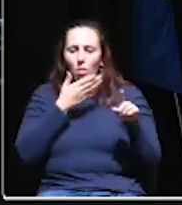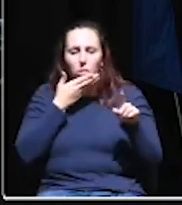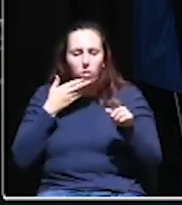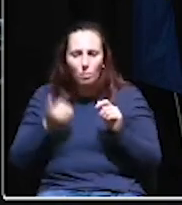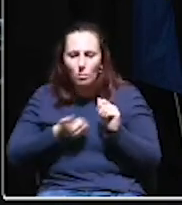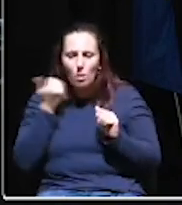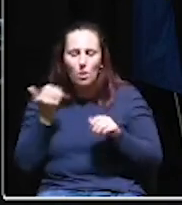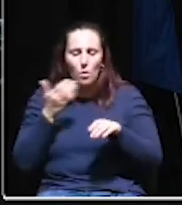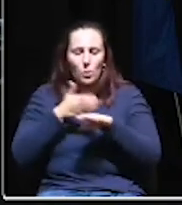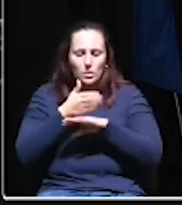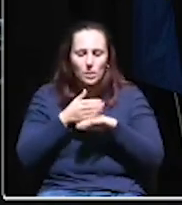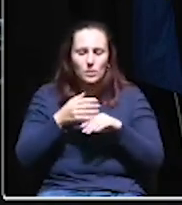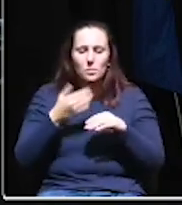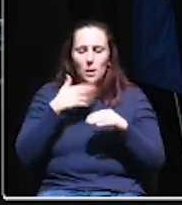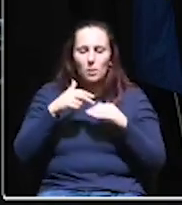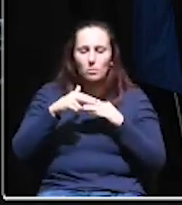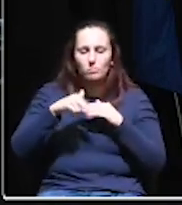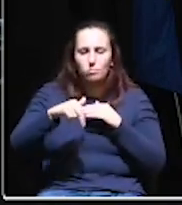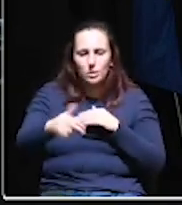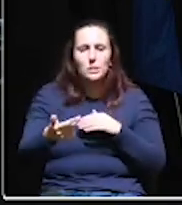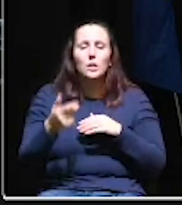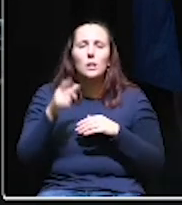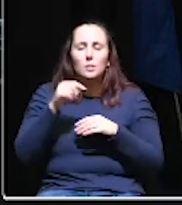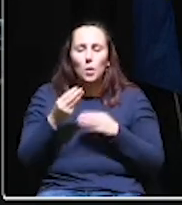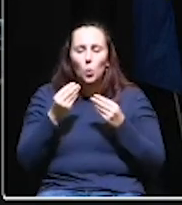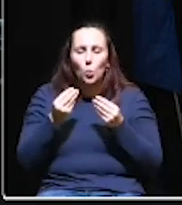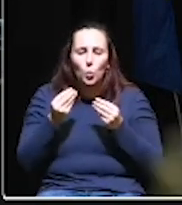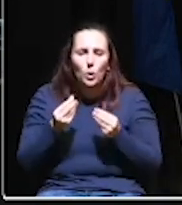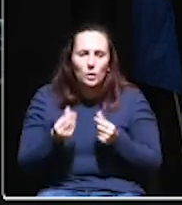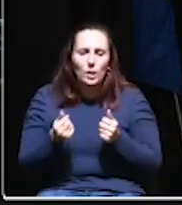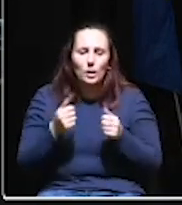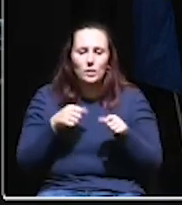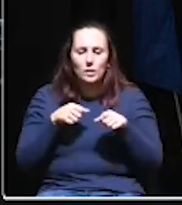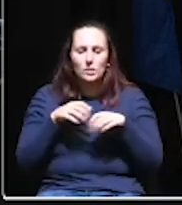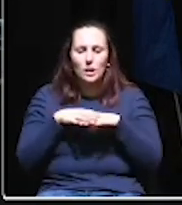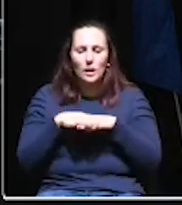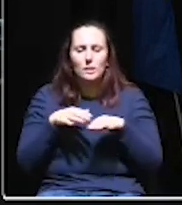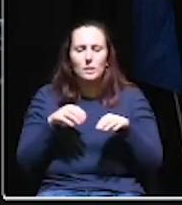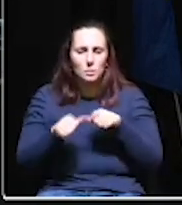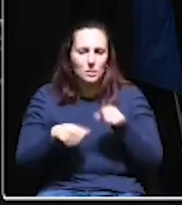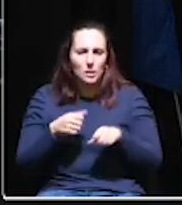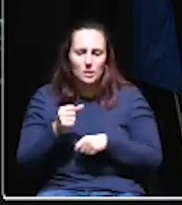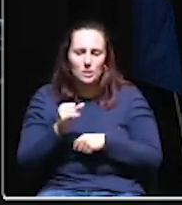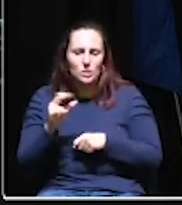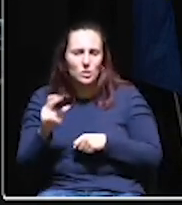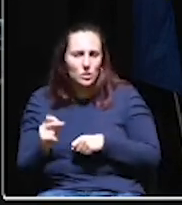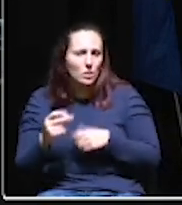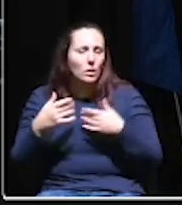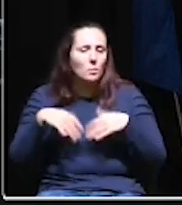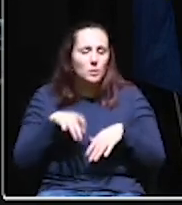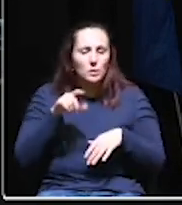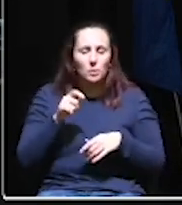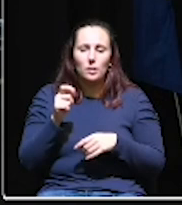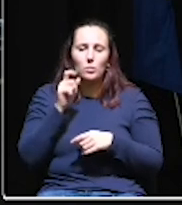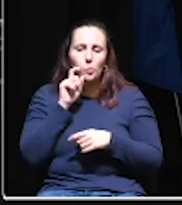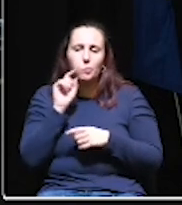melhoria dos acessos dos peões, no reforço e na melhoria da qualidade da rede de bicicleta gira, por exemplo. Mas também na ecologia